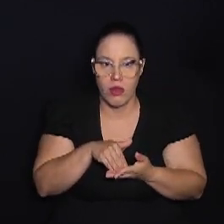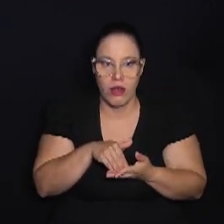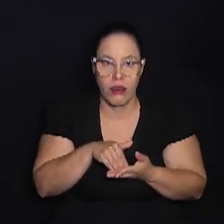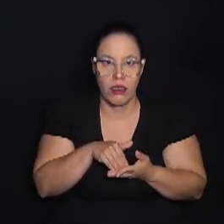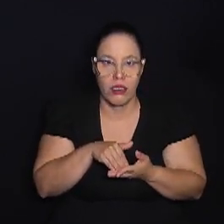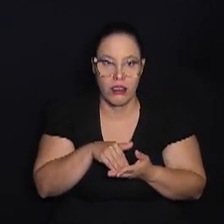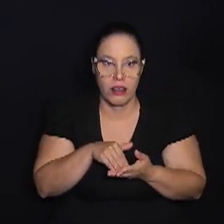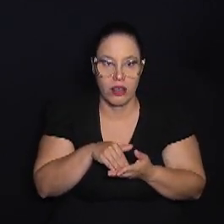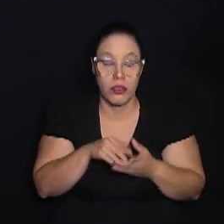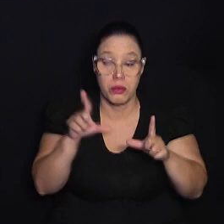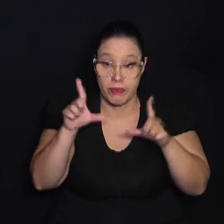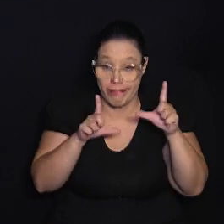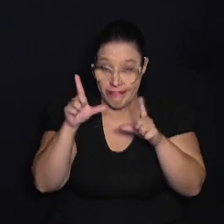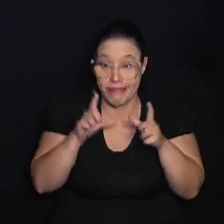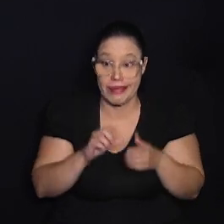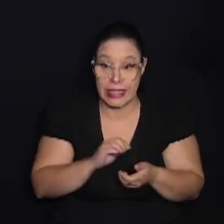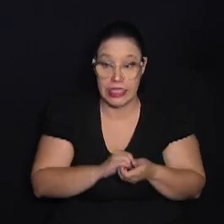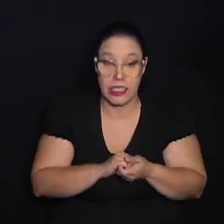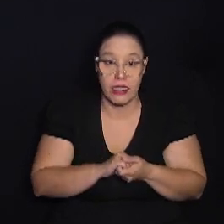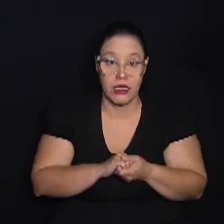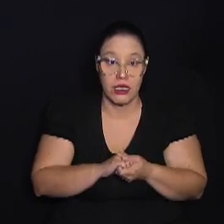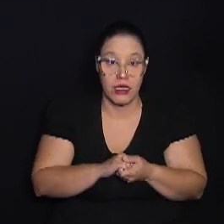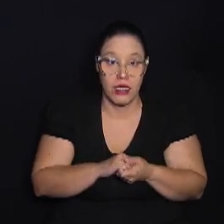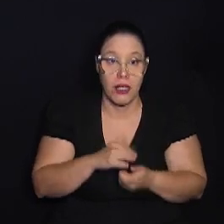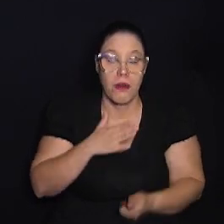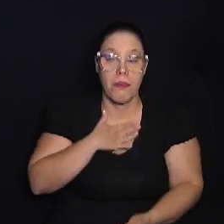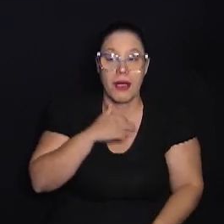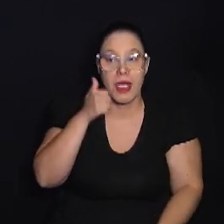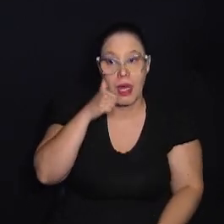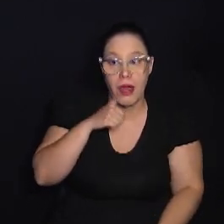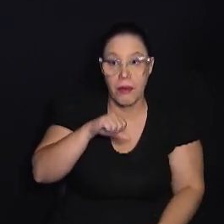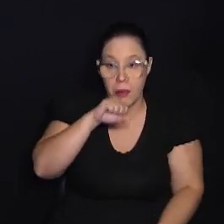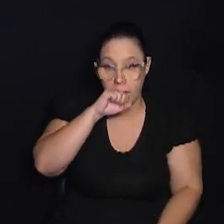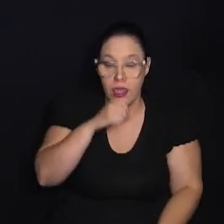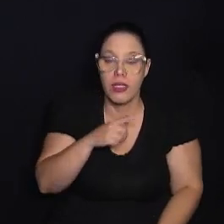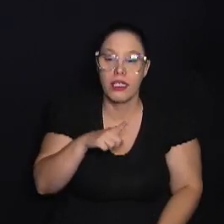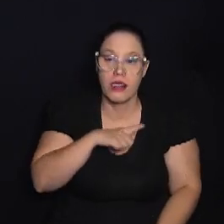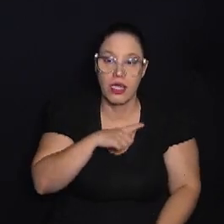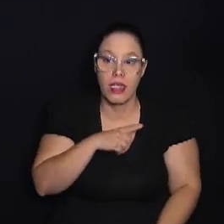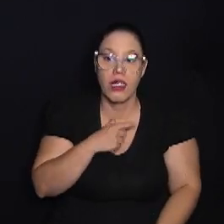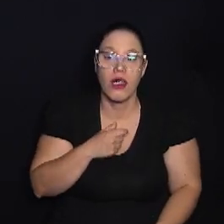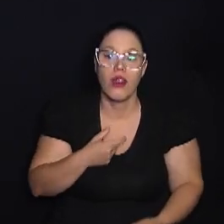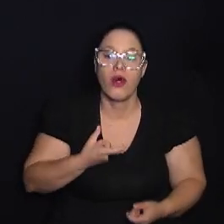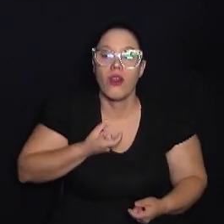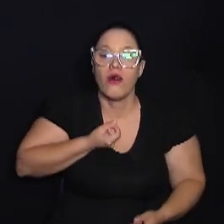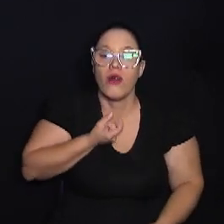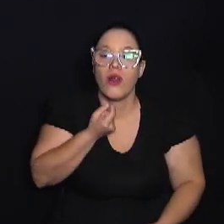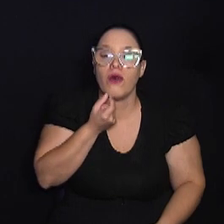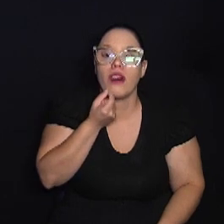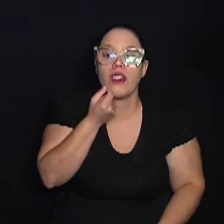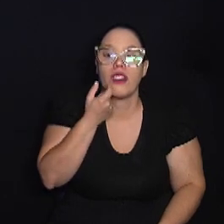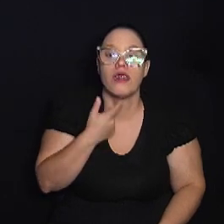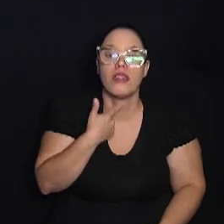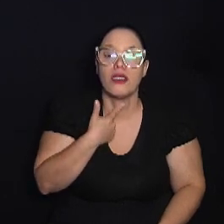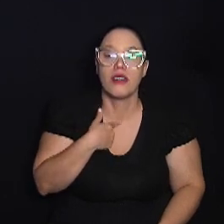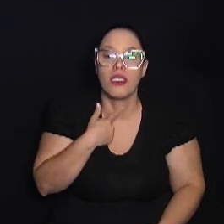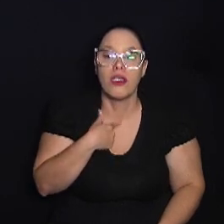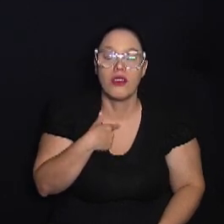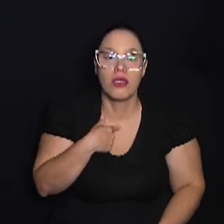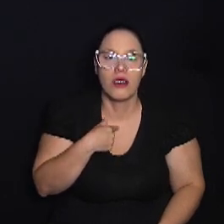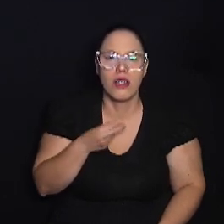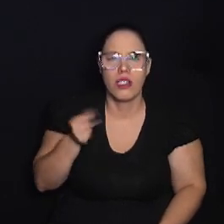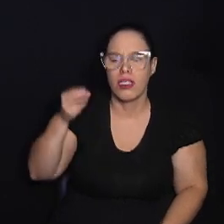nossos telespectadores. E minha mãe teve um câncer, né, de tireoide e na época, quando a gente recebeu o